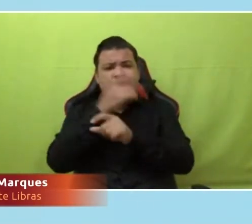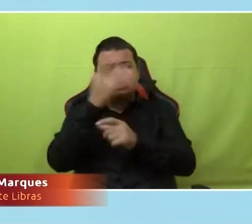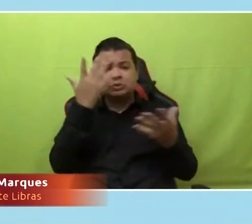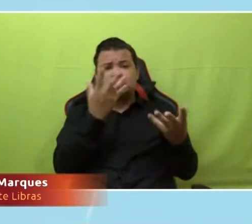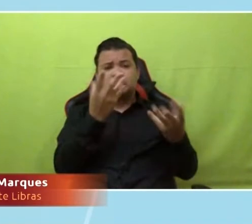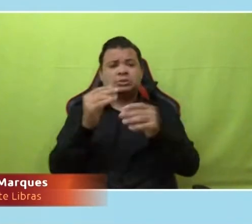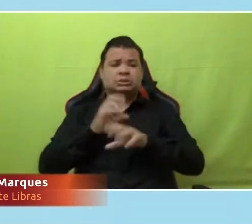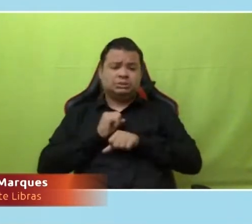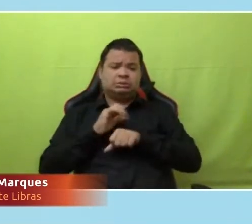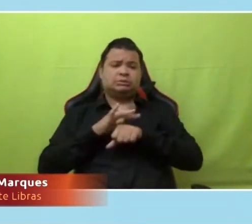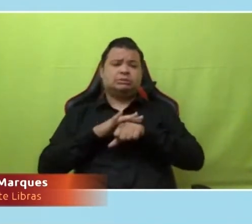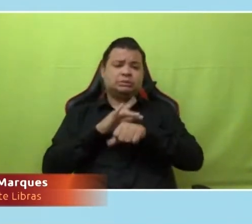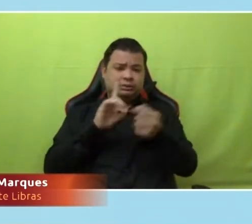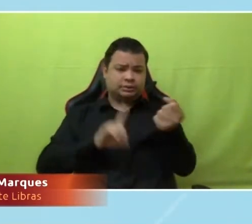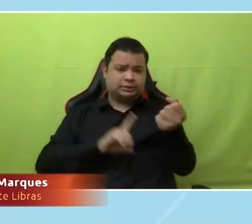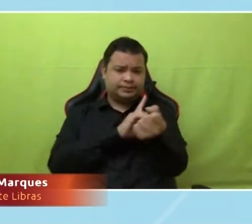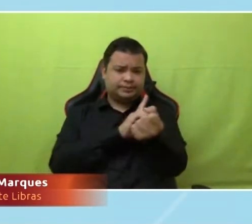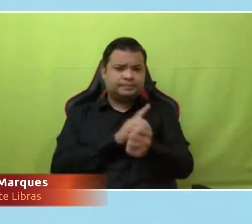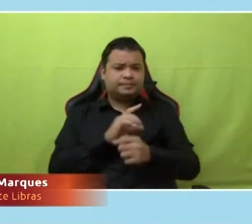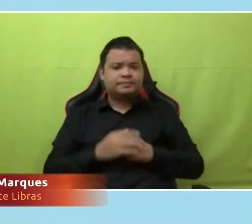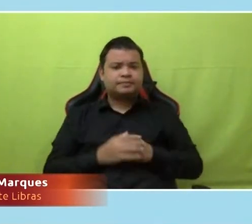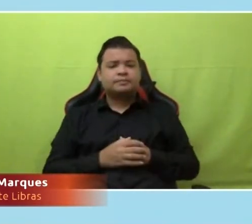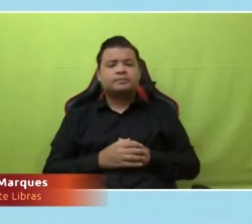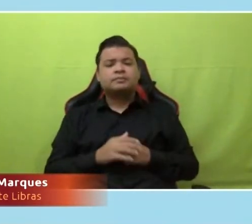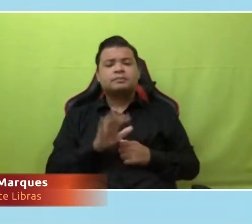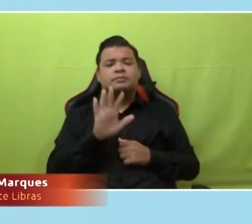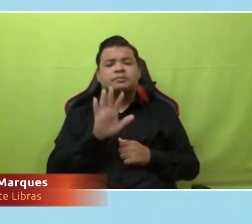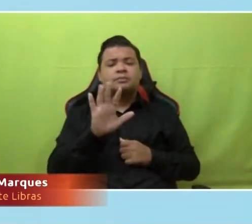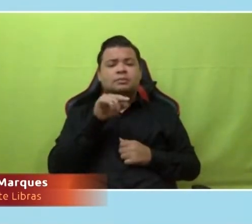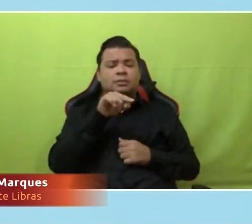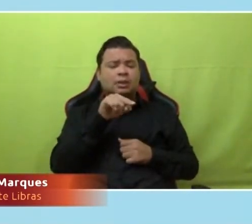Professor, o aumento dos casos pode ter algo a ver com